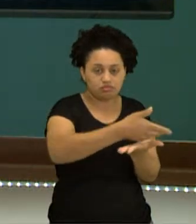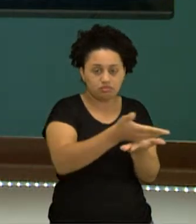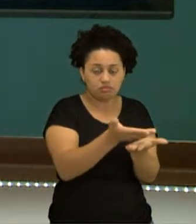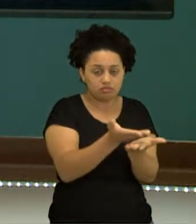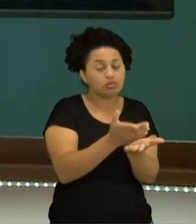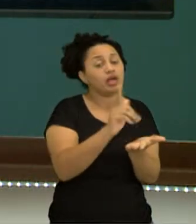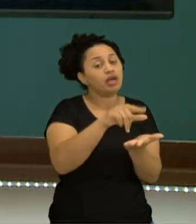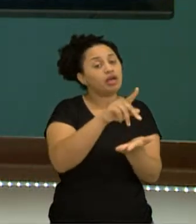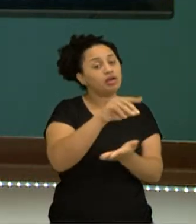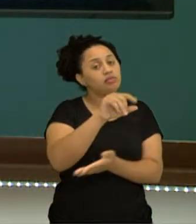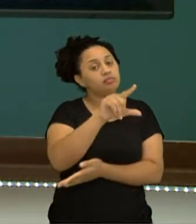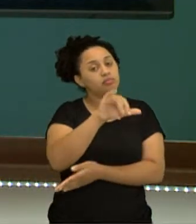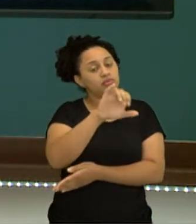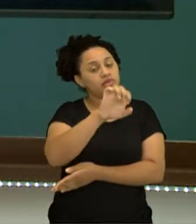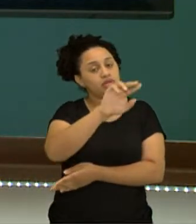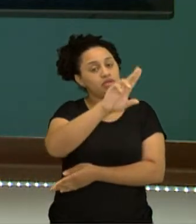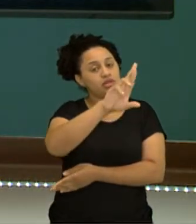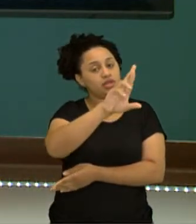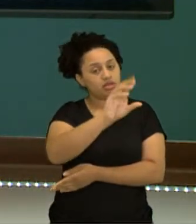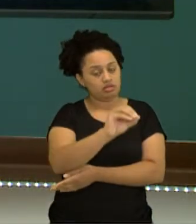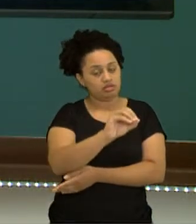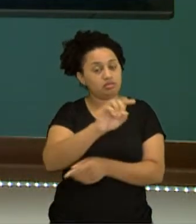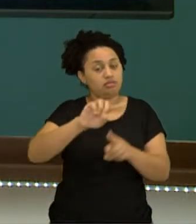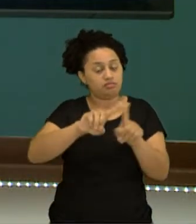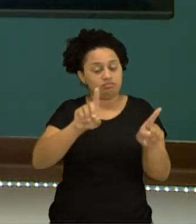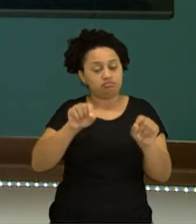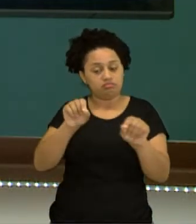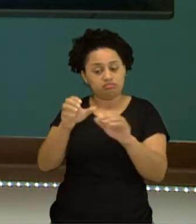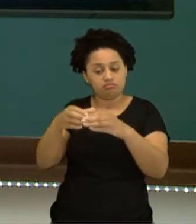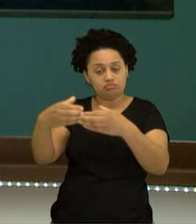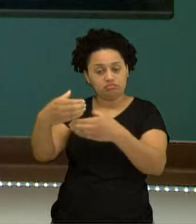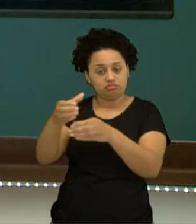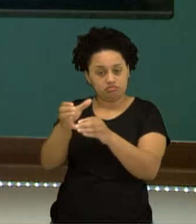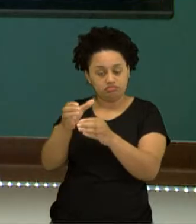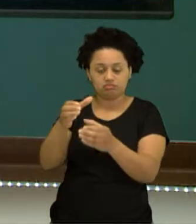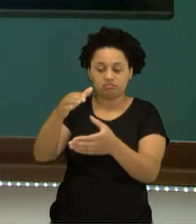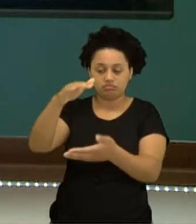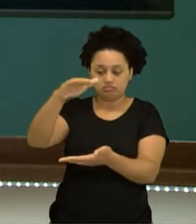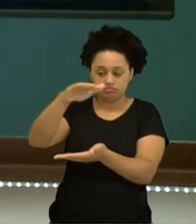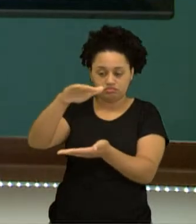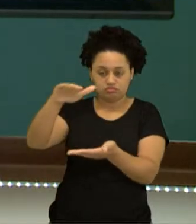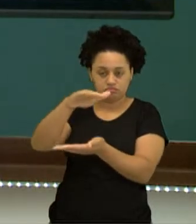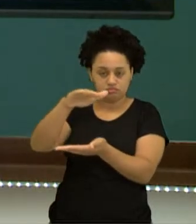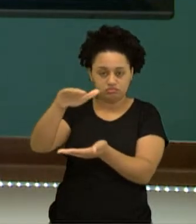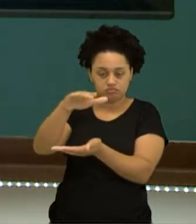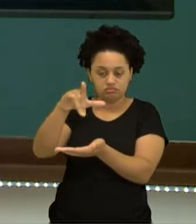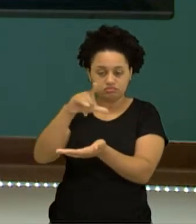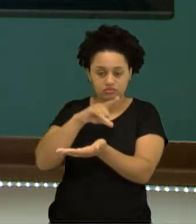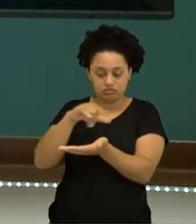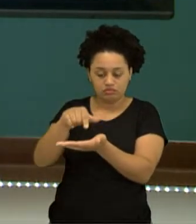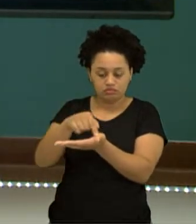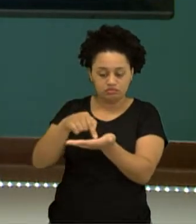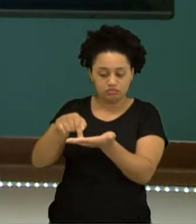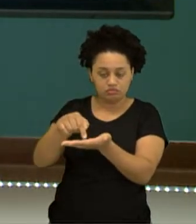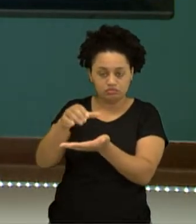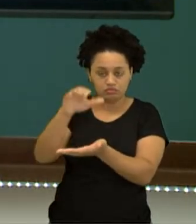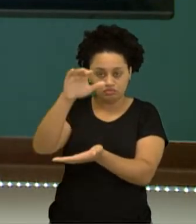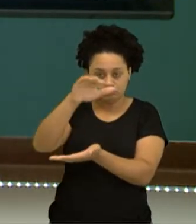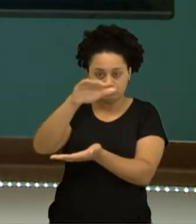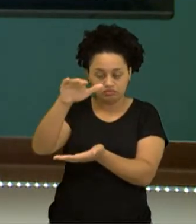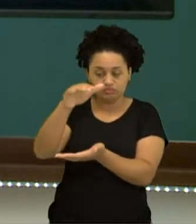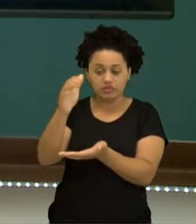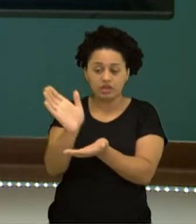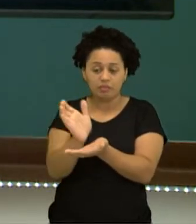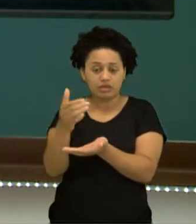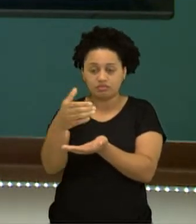como poliedro. Porém, por exemplo, no caso do cilindro, você tem as duas bases, que são círculos, a parte lateral